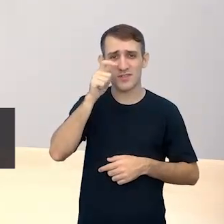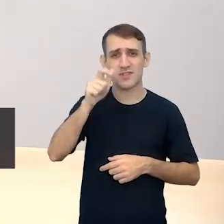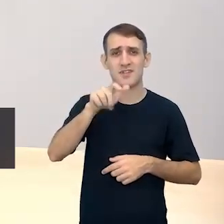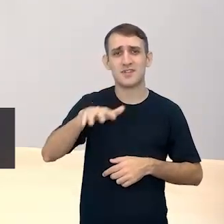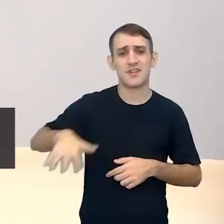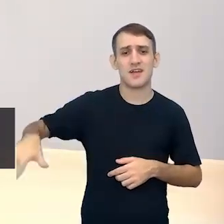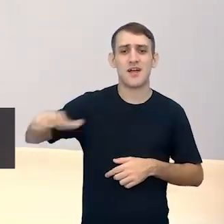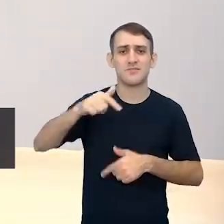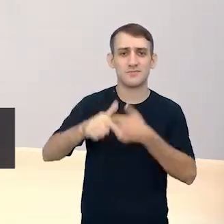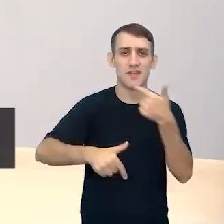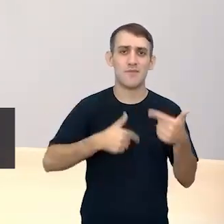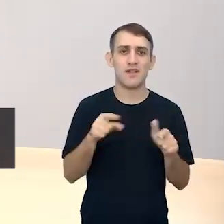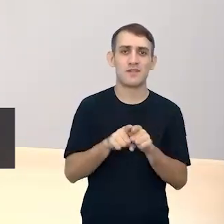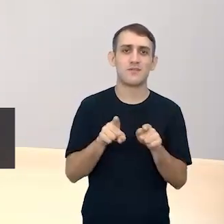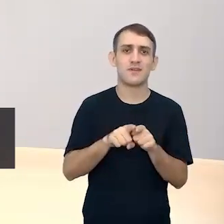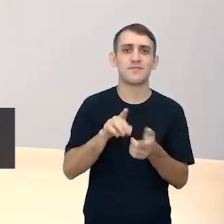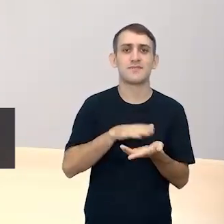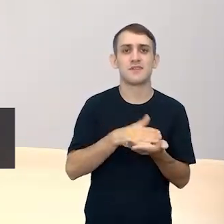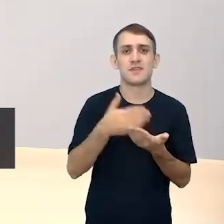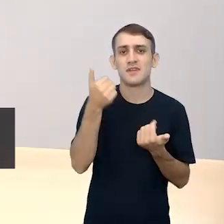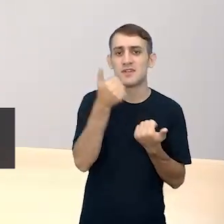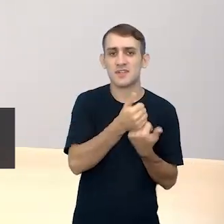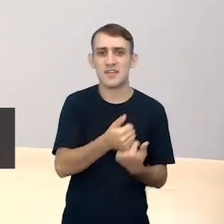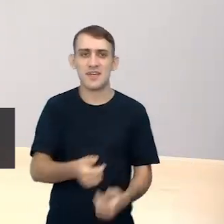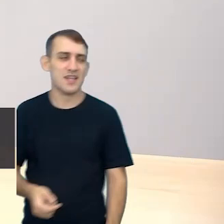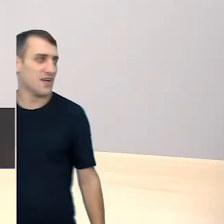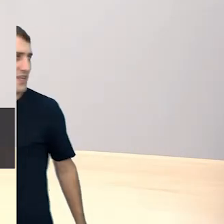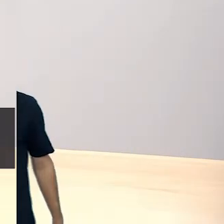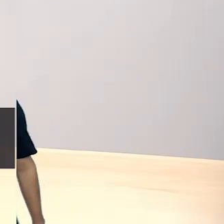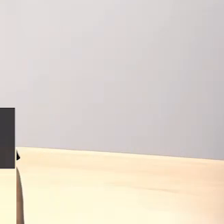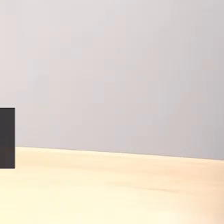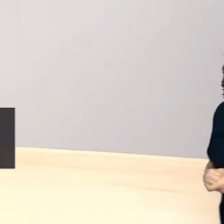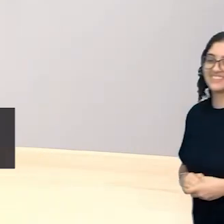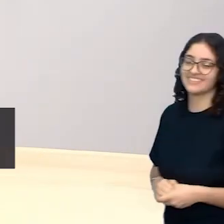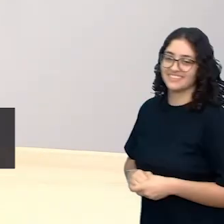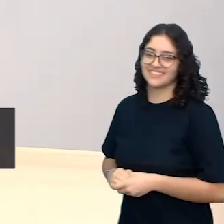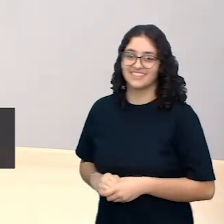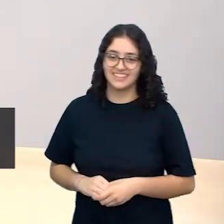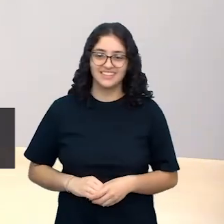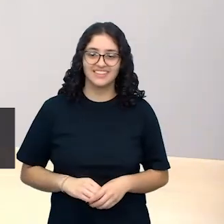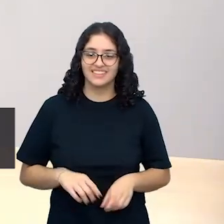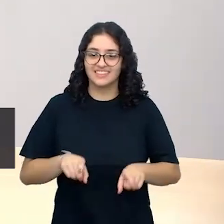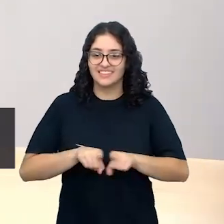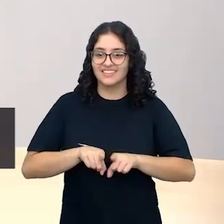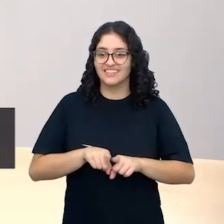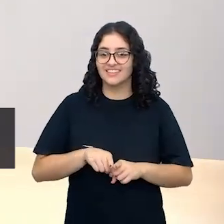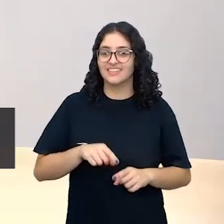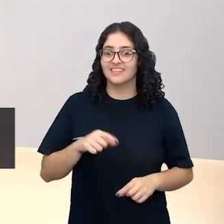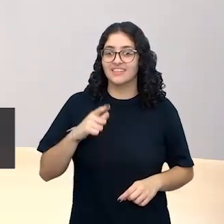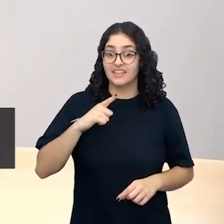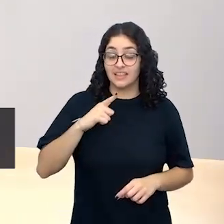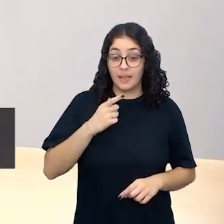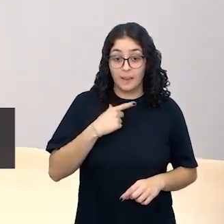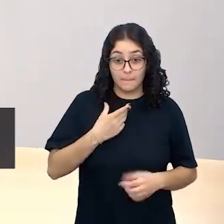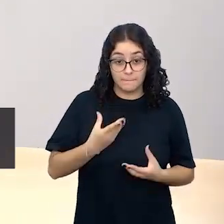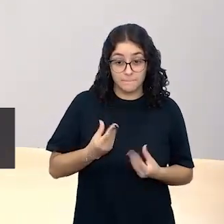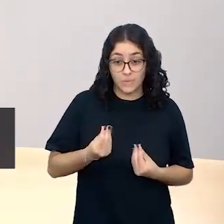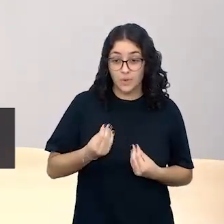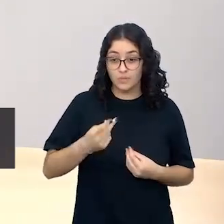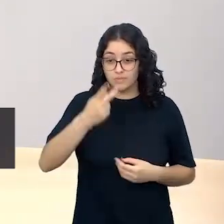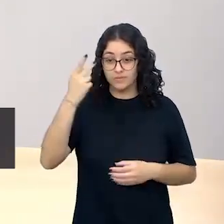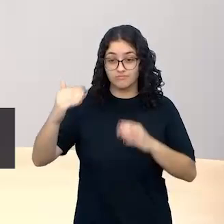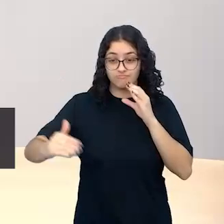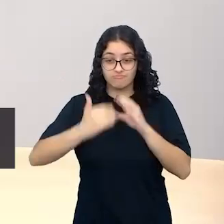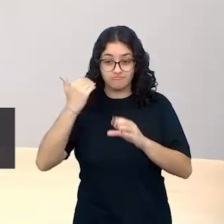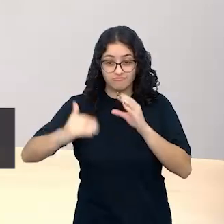de trabalho. É isso mesmo. Concordamos em gênero, número e grau. Nossa, tem muito comentário,